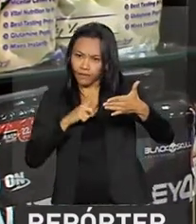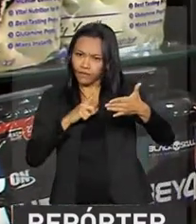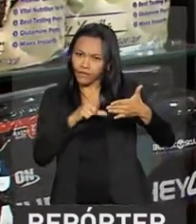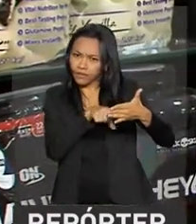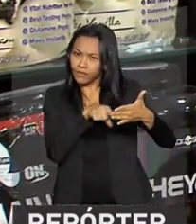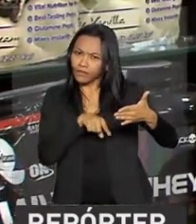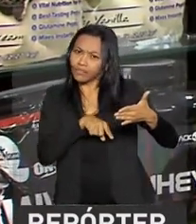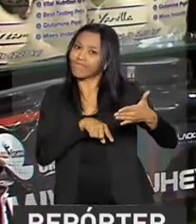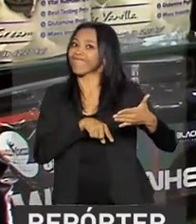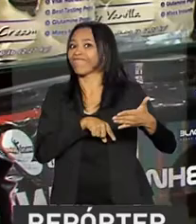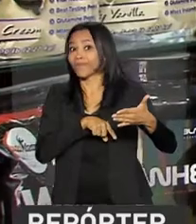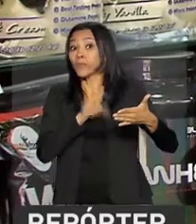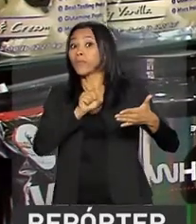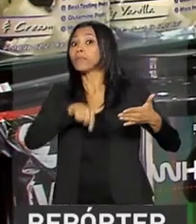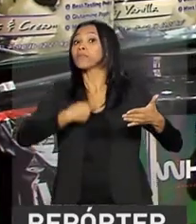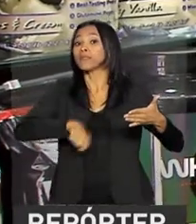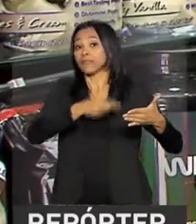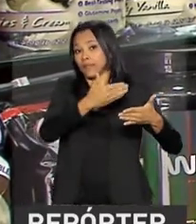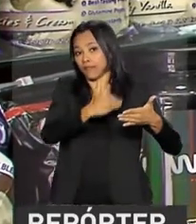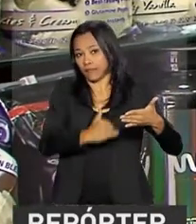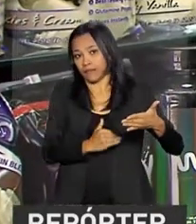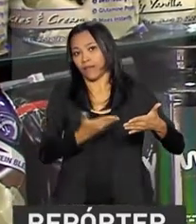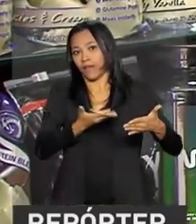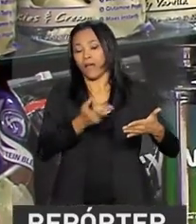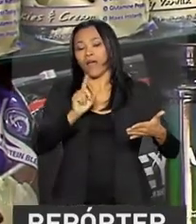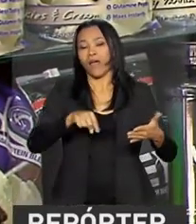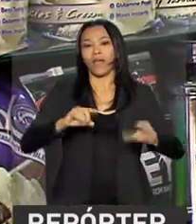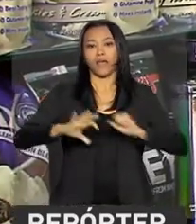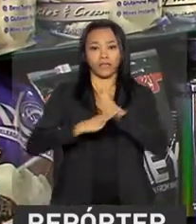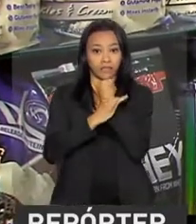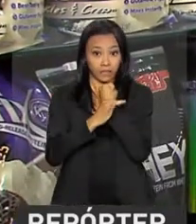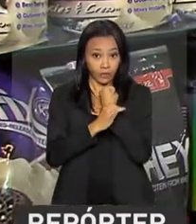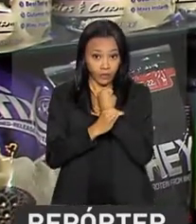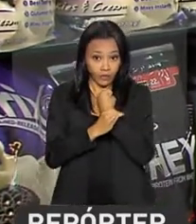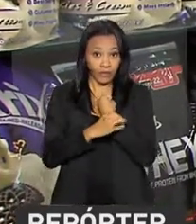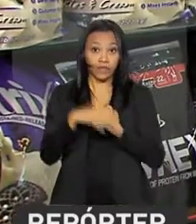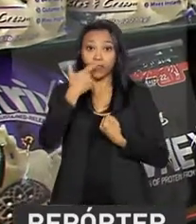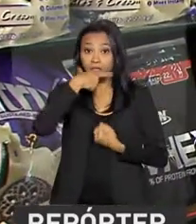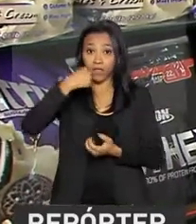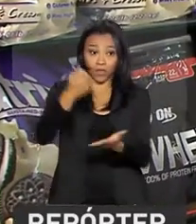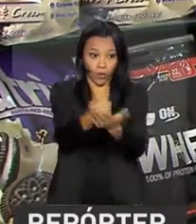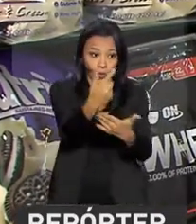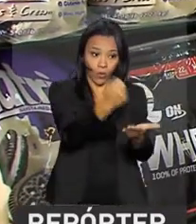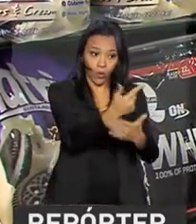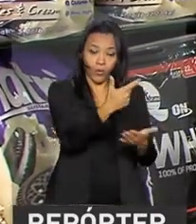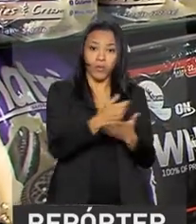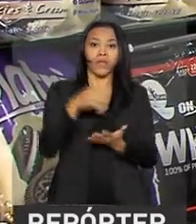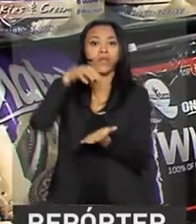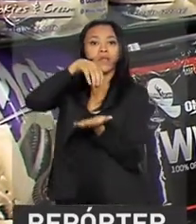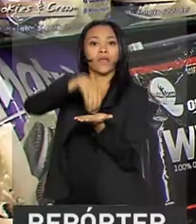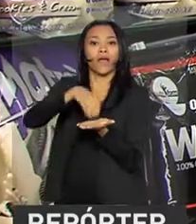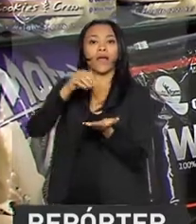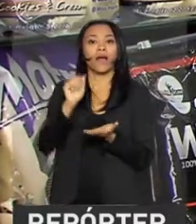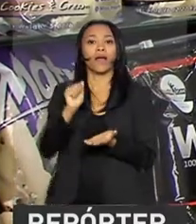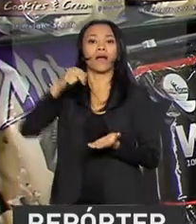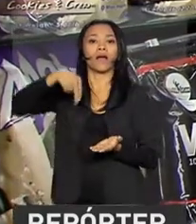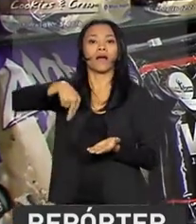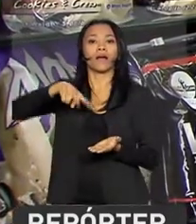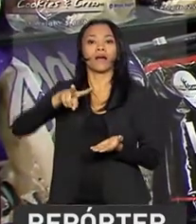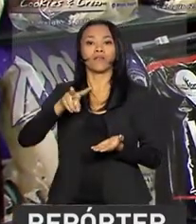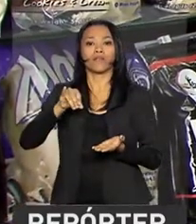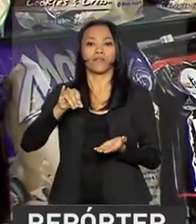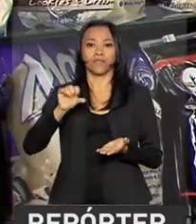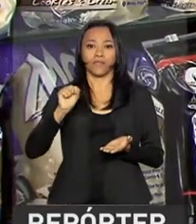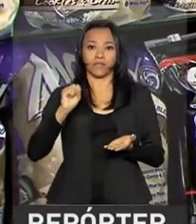essas substâncias são necessárias para garantir a segurança do consumidor que a anvisa está propondo um novo marco regulatório